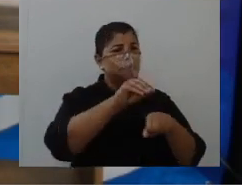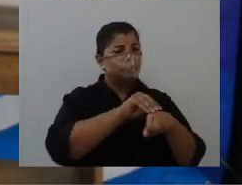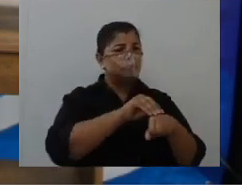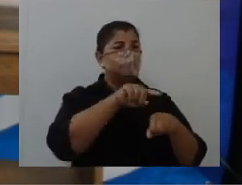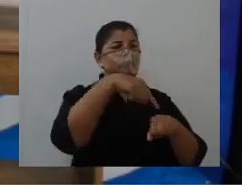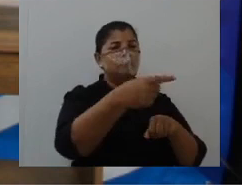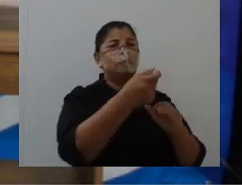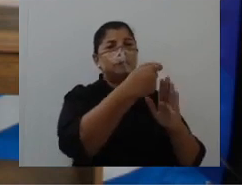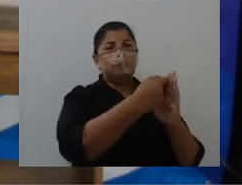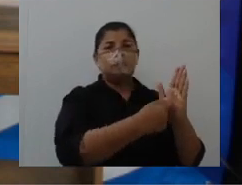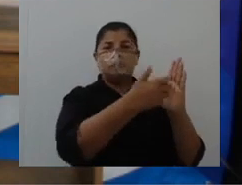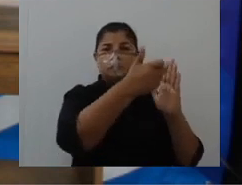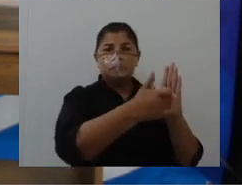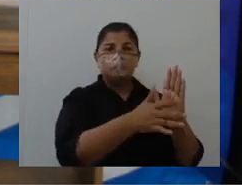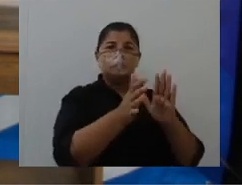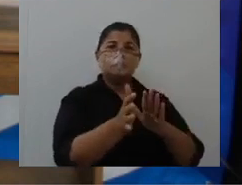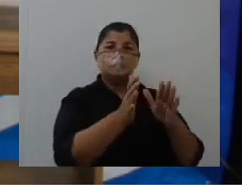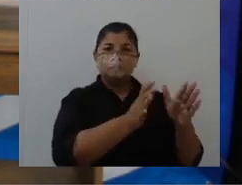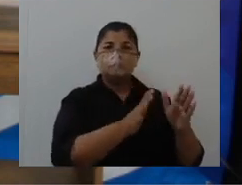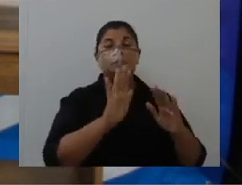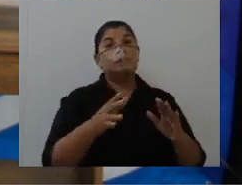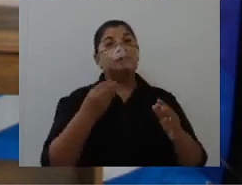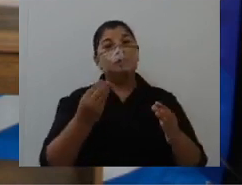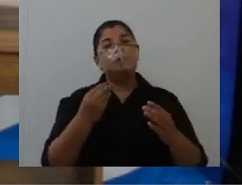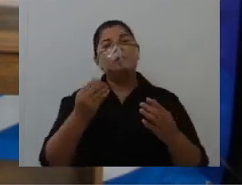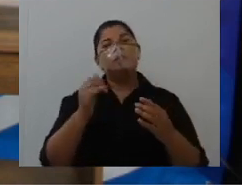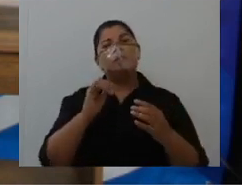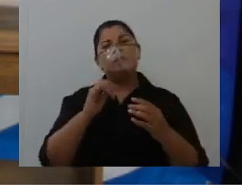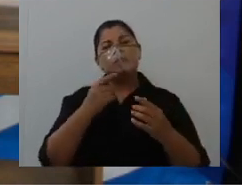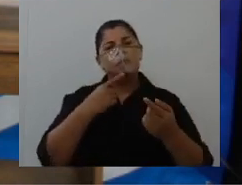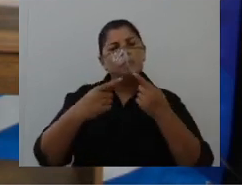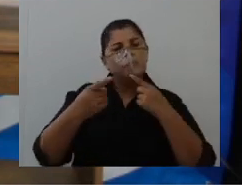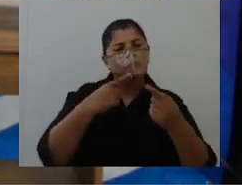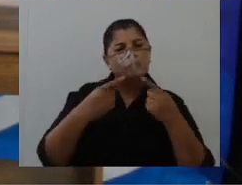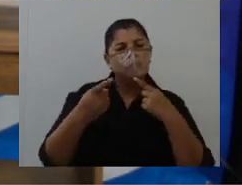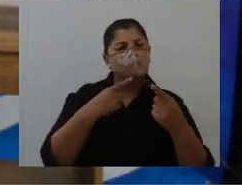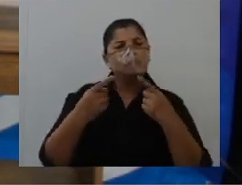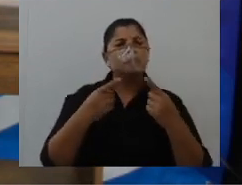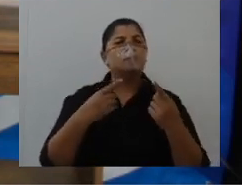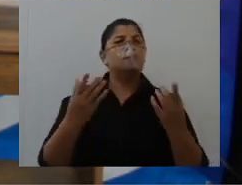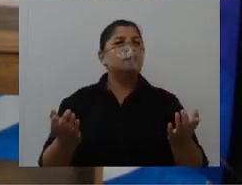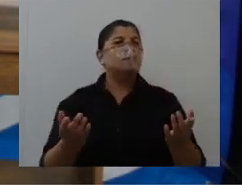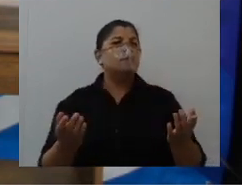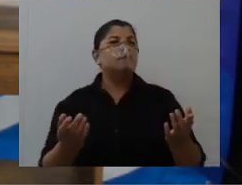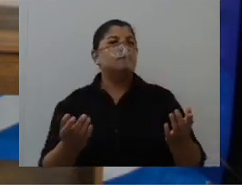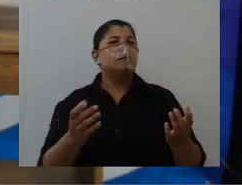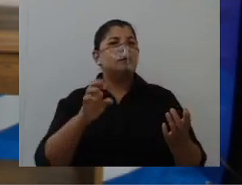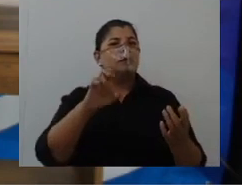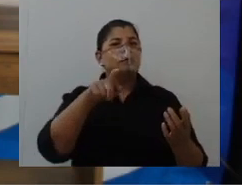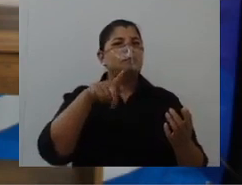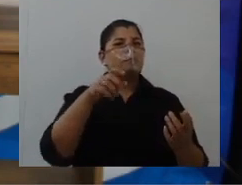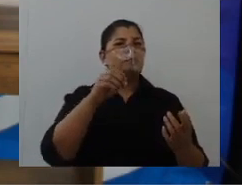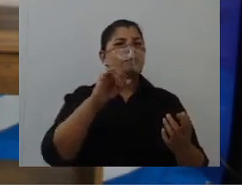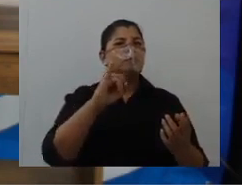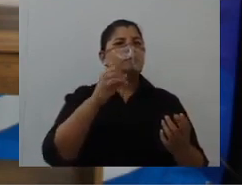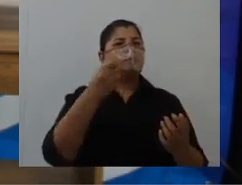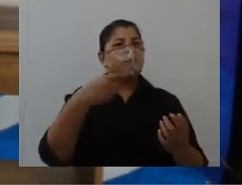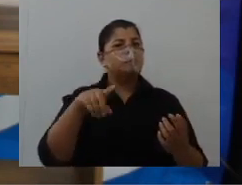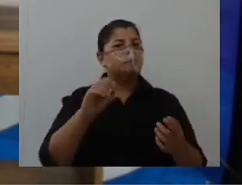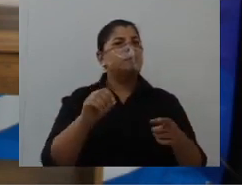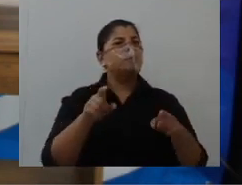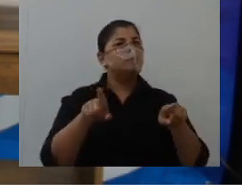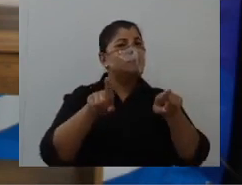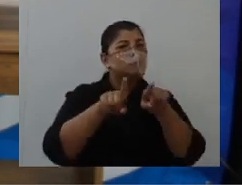É sobre a exposição argumentativa, tá, gente? Ih, Luiz, misturou tudo. Ou é argumentação ou é exposição. Não, viu? Muitas vezes elas